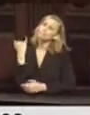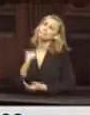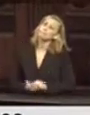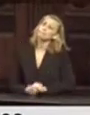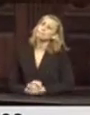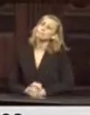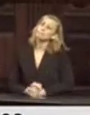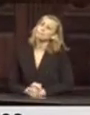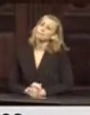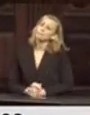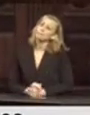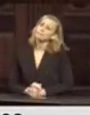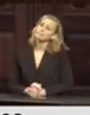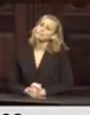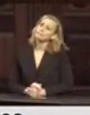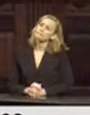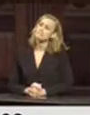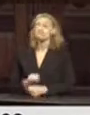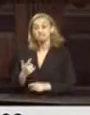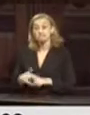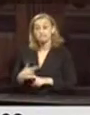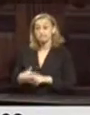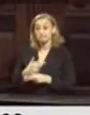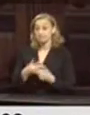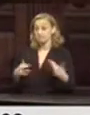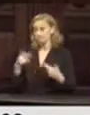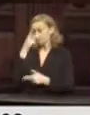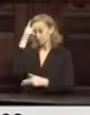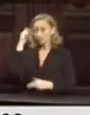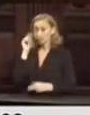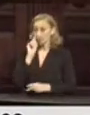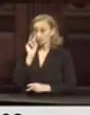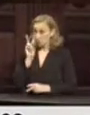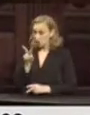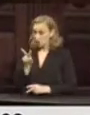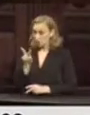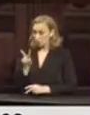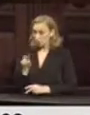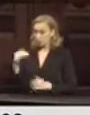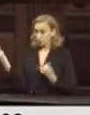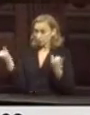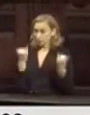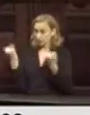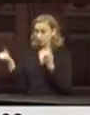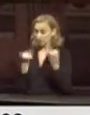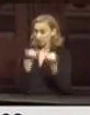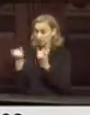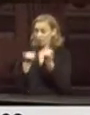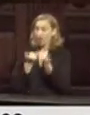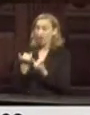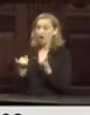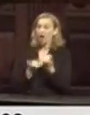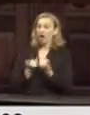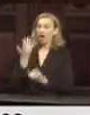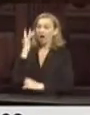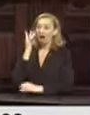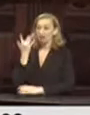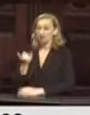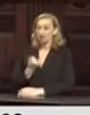claro? Porque vem muita gente, eu vejo, que tem formação, ou acha que tem